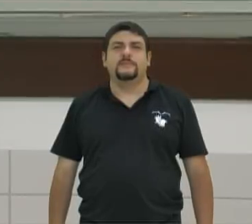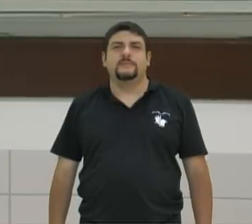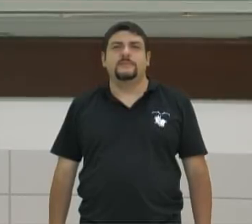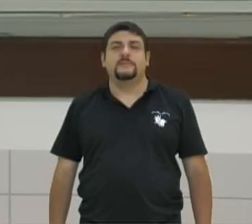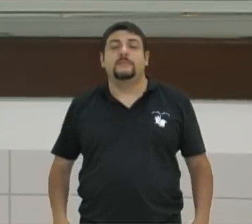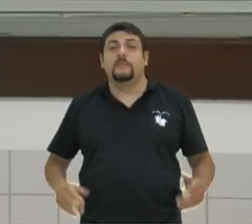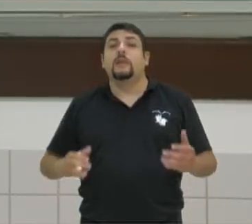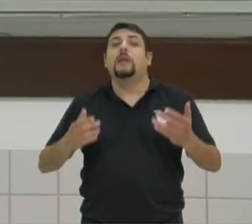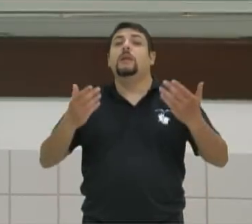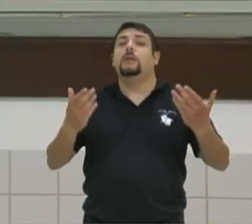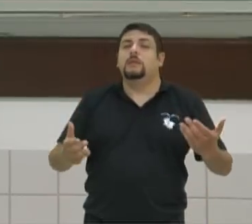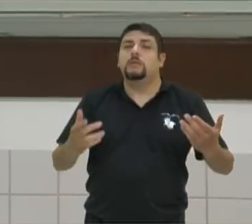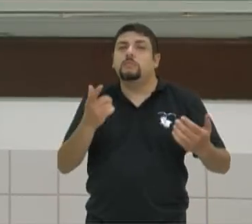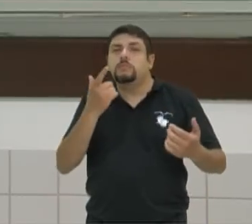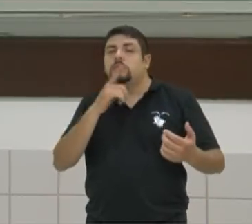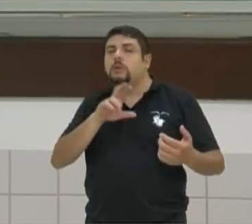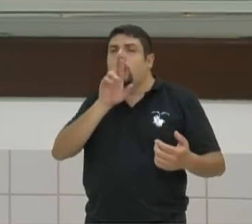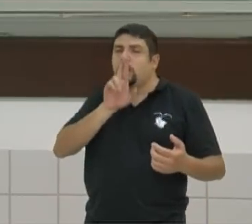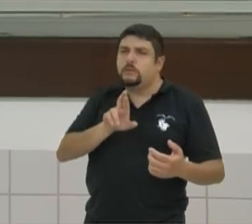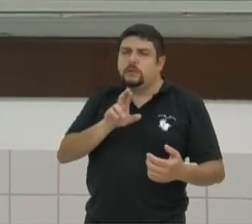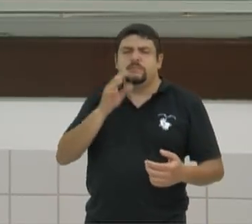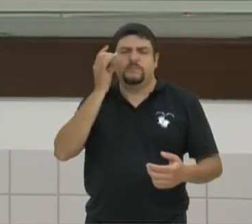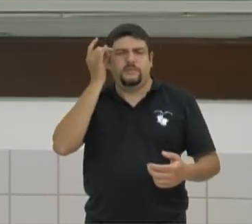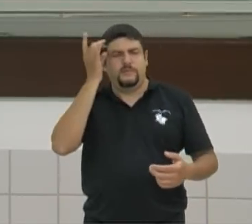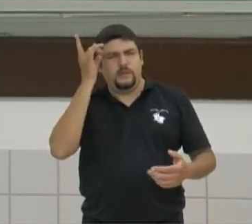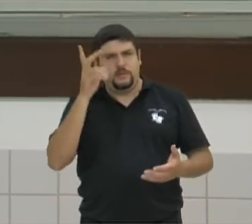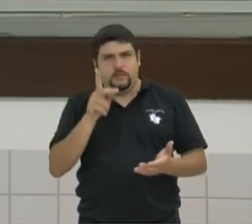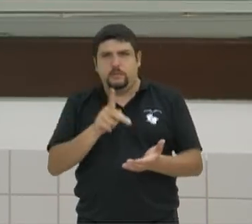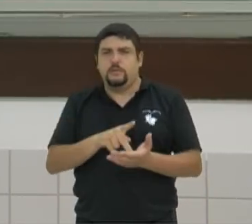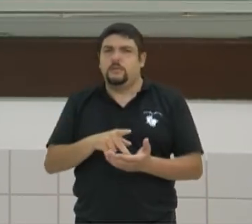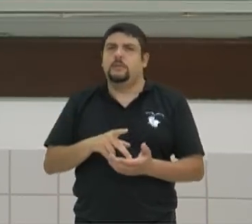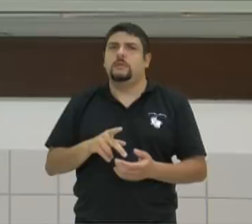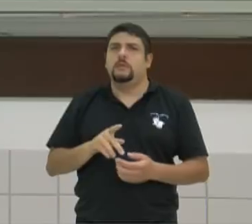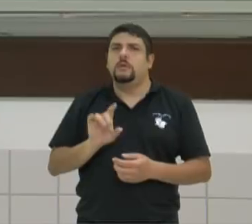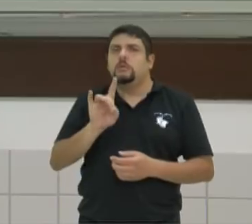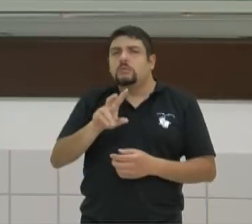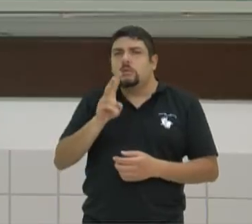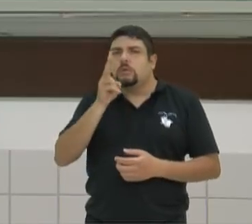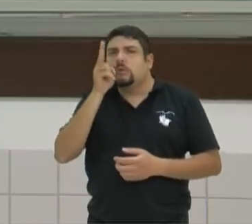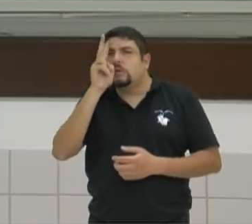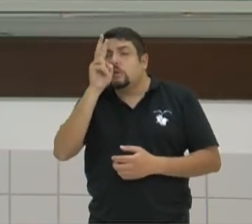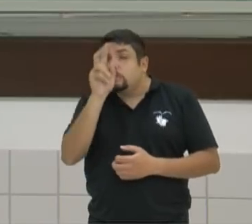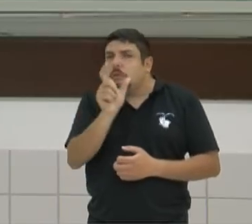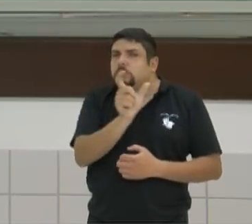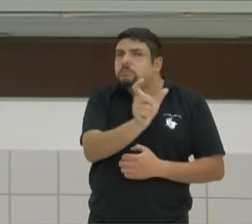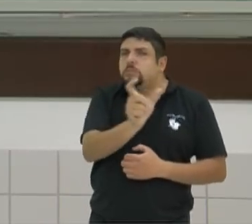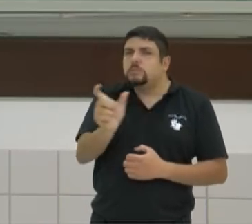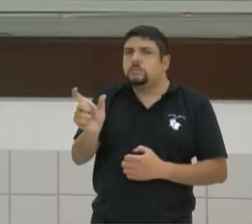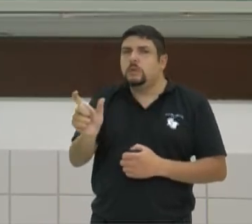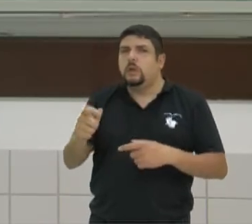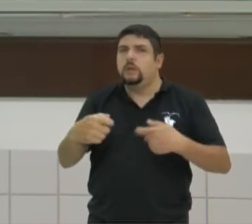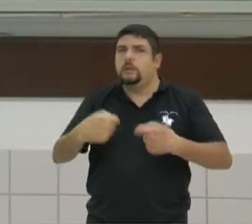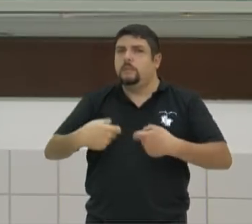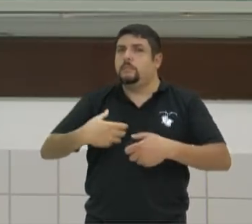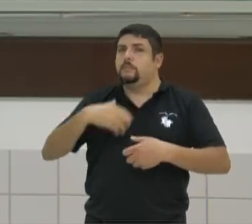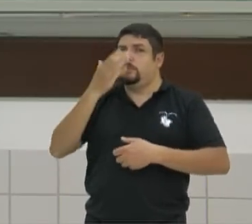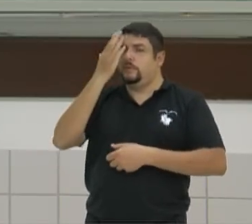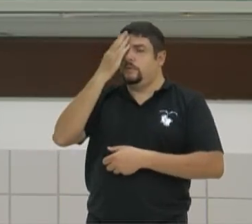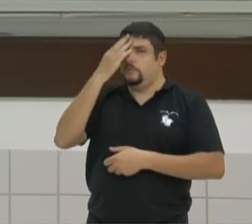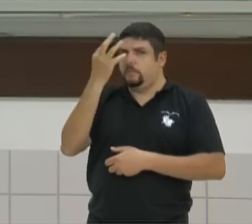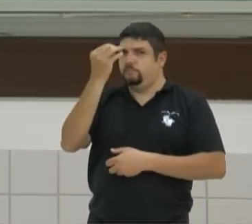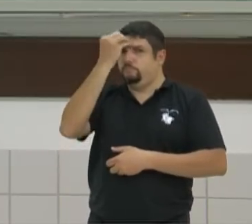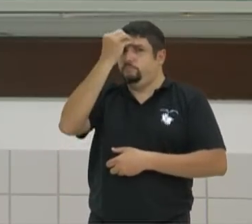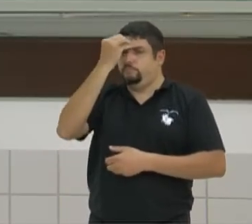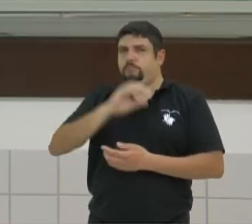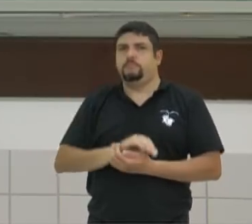Então, pessoal, conseguiram resolver o exercício? Bem tranquilo, né? Só revisar ali as informações. A gente precisa dessas definições na nossa cabeça, tá